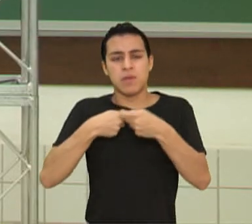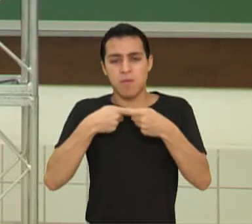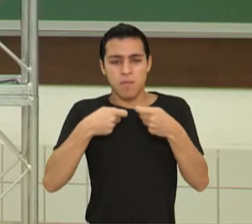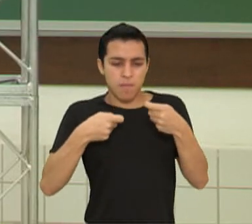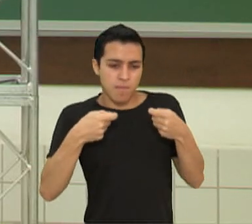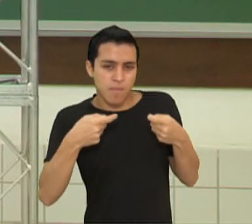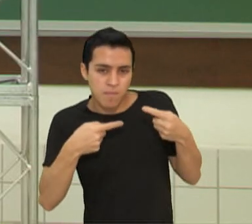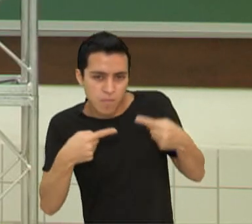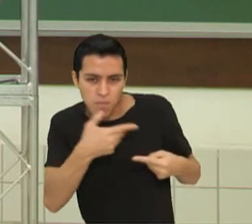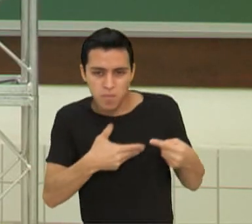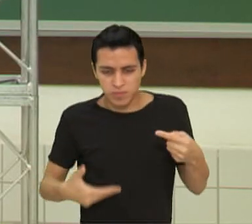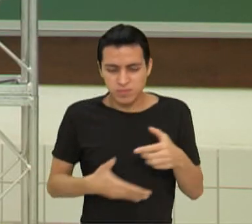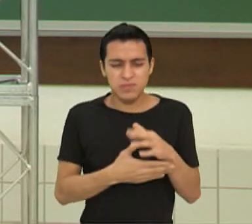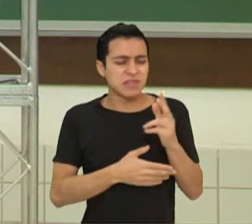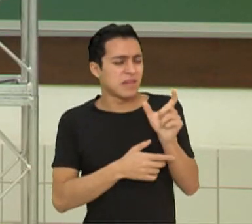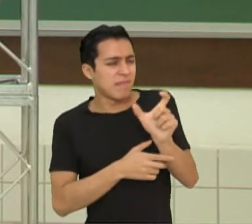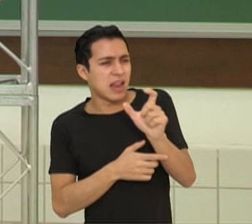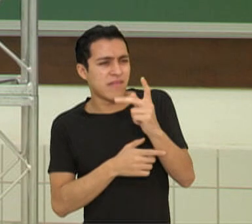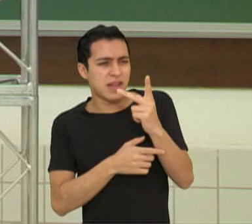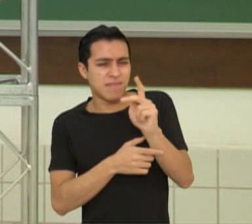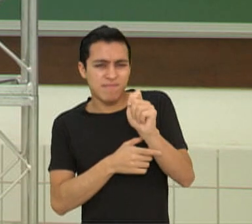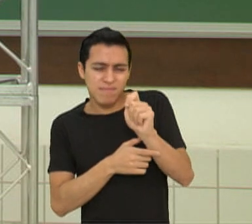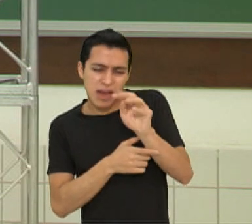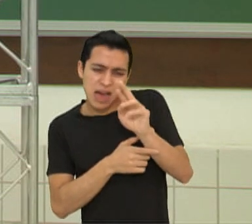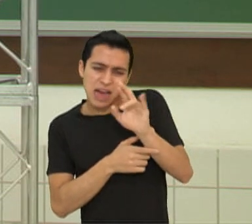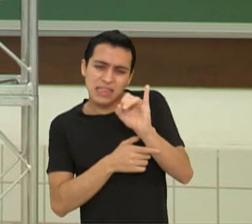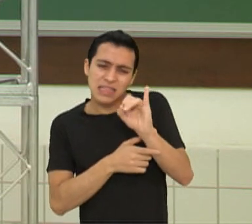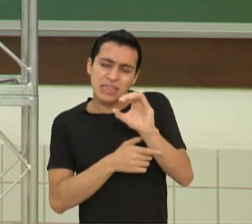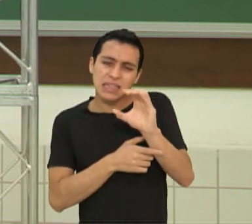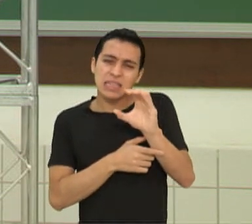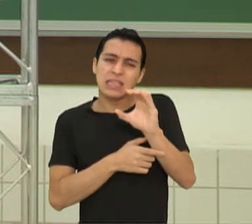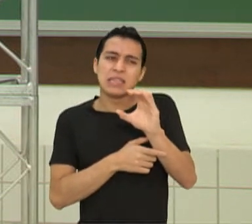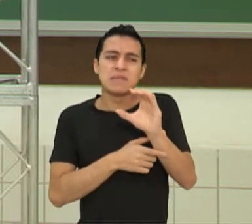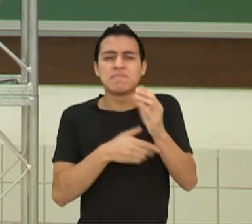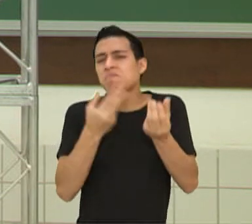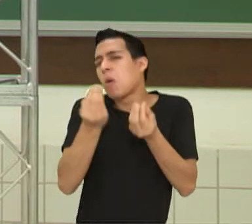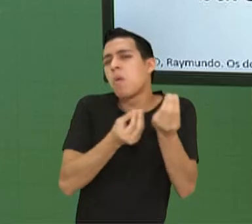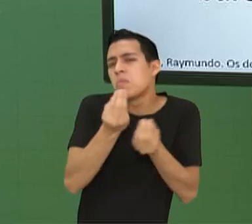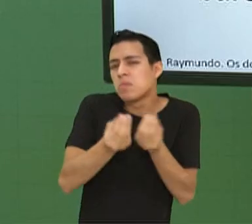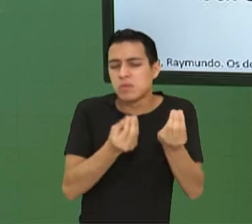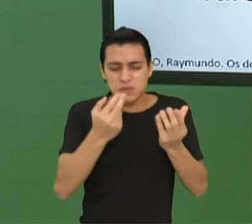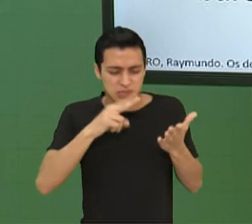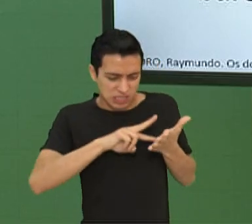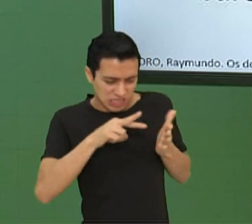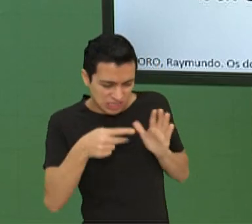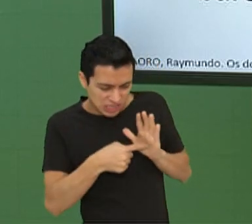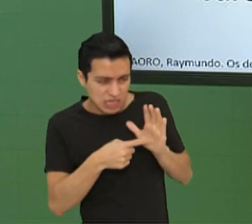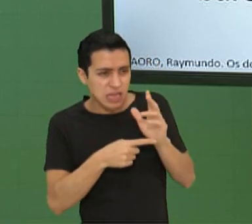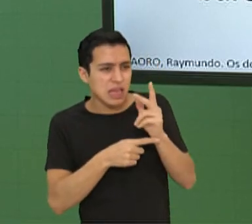palavra patrimonial, patrimonialismo, significa quando a gente age